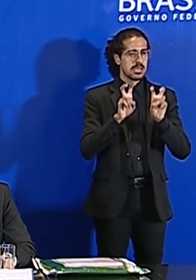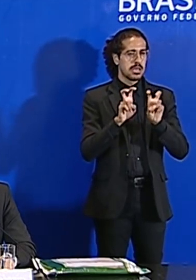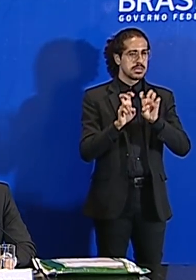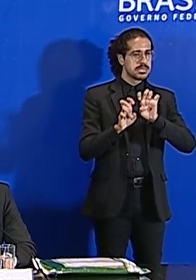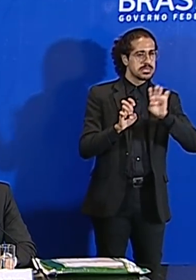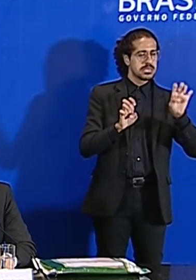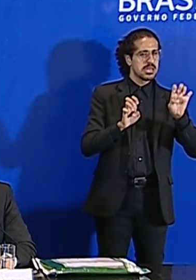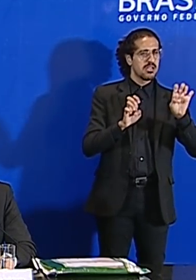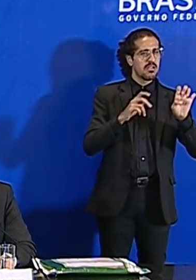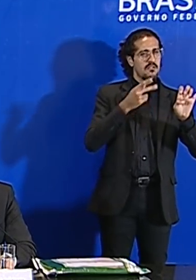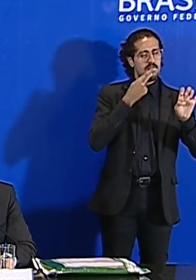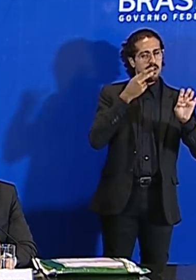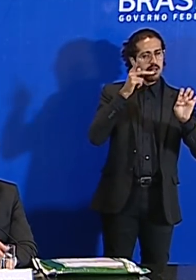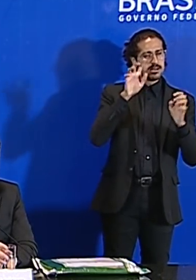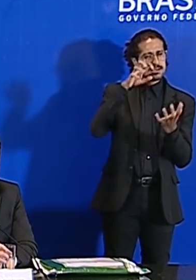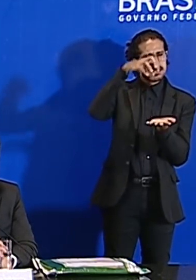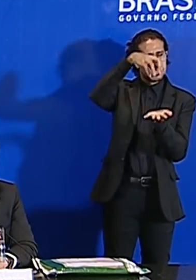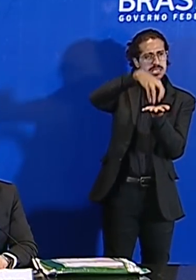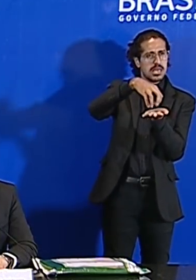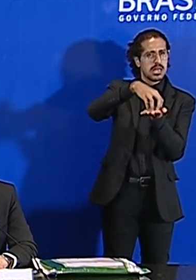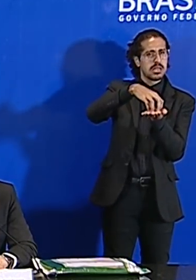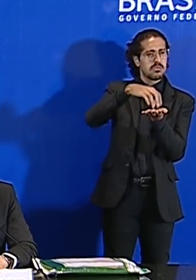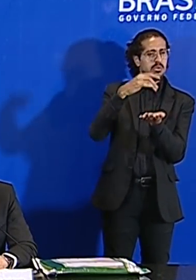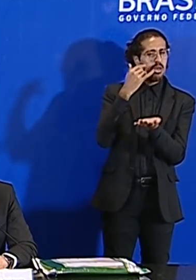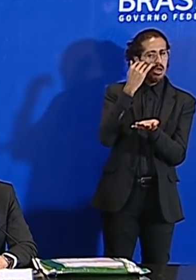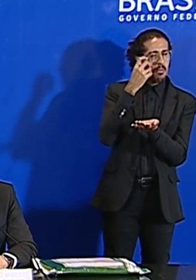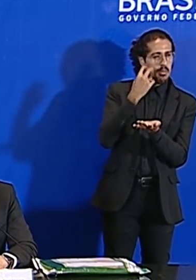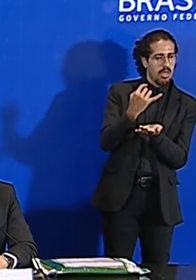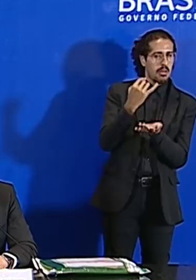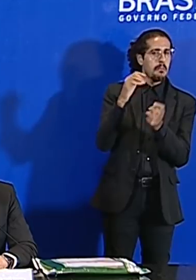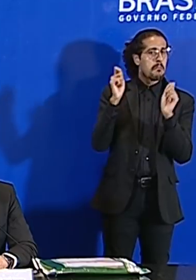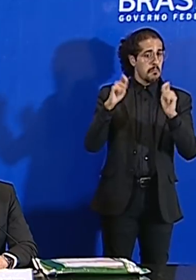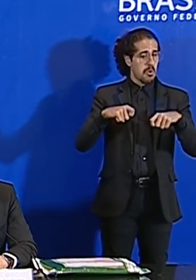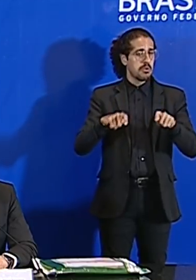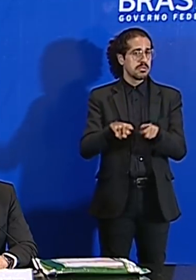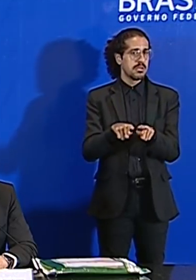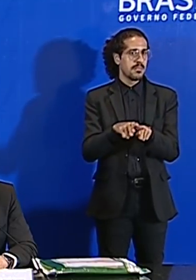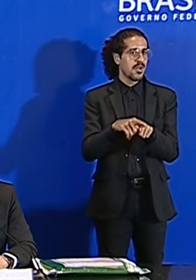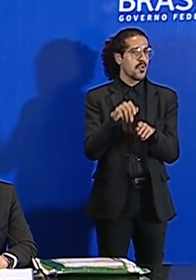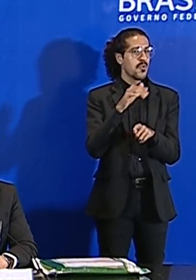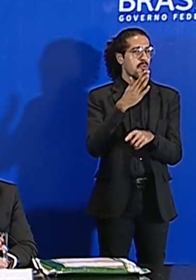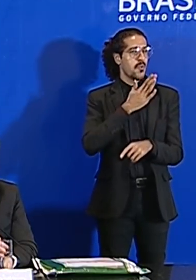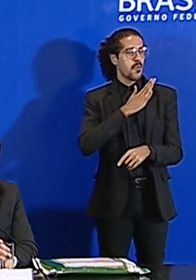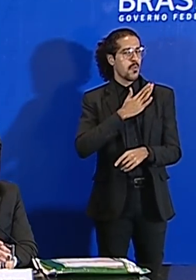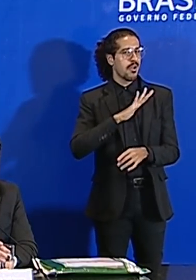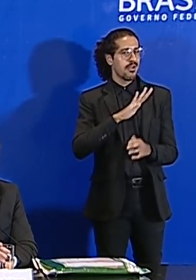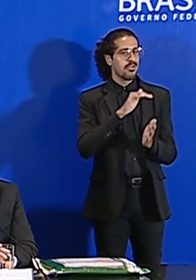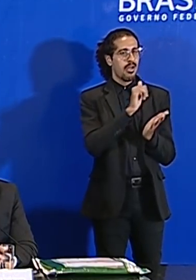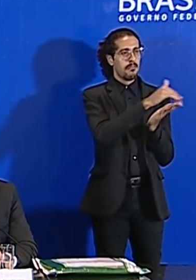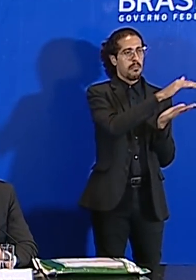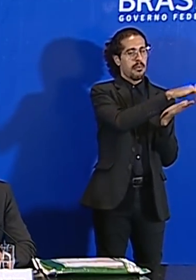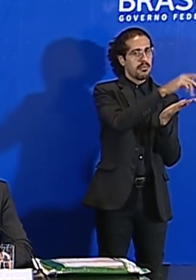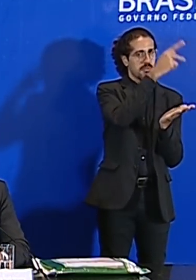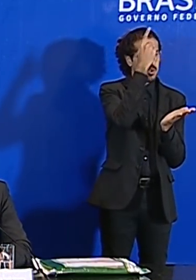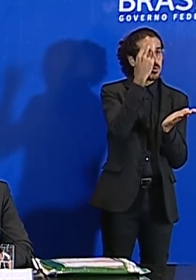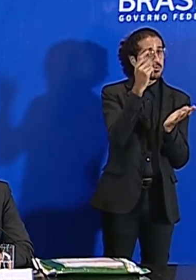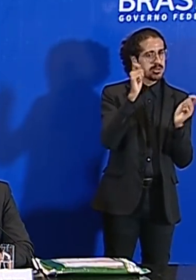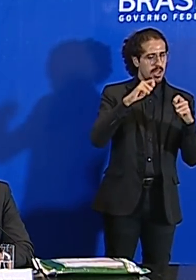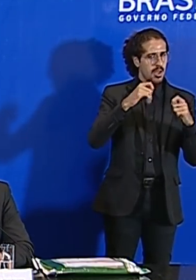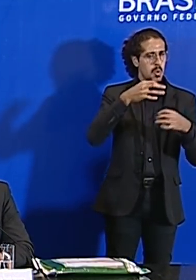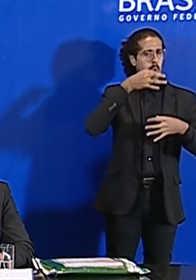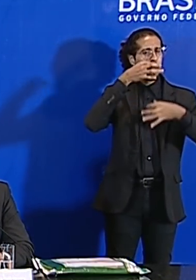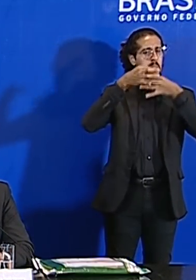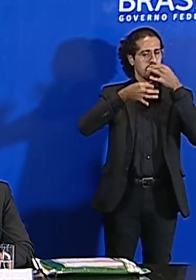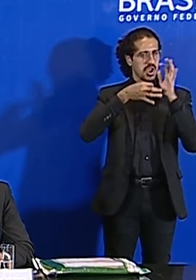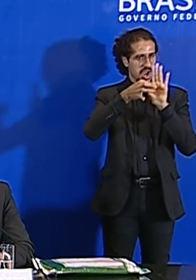grandes centros... Pode, a gente não quer excluir ninguém. A gente só quer ver se a pessoa consegue levantar